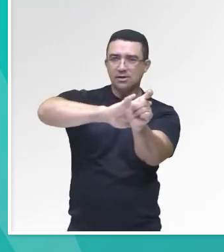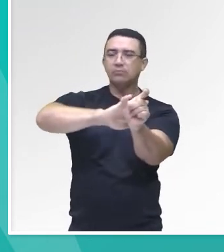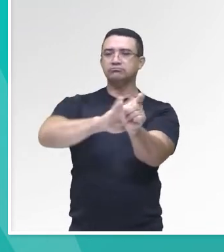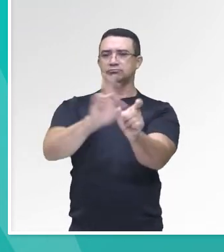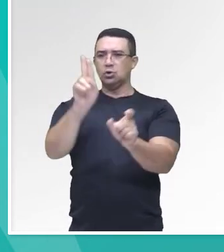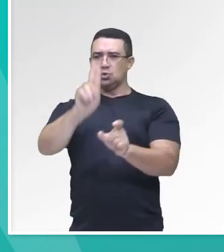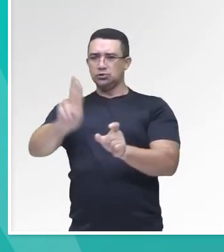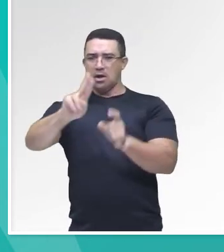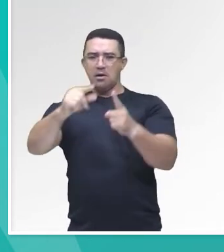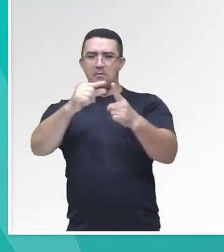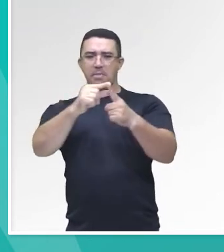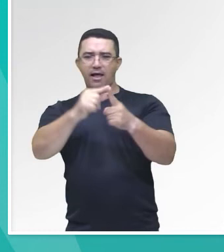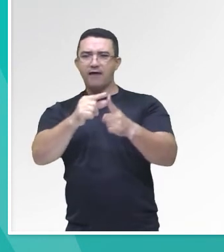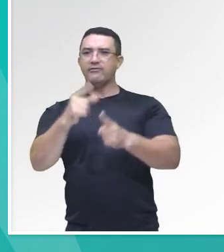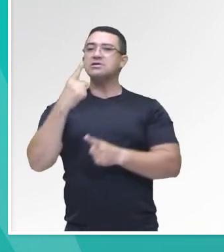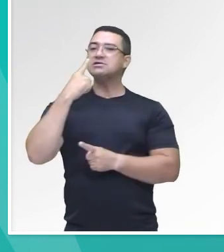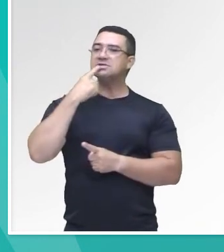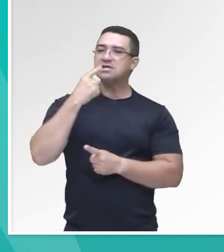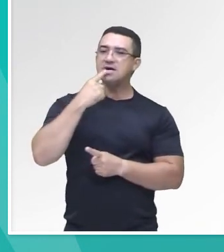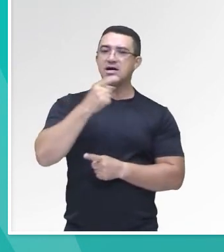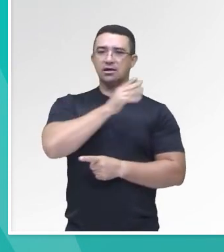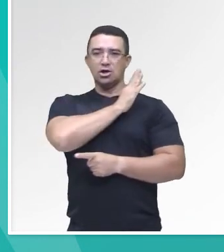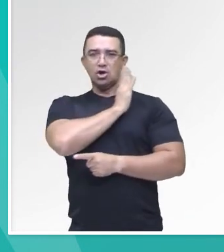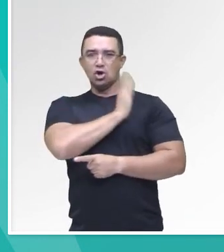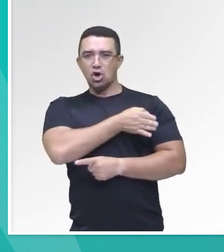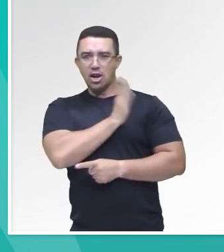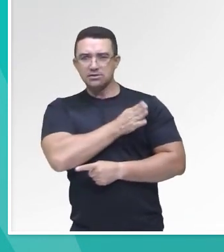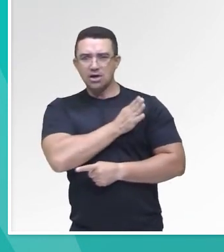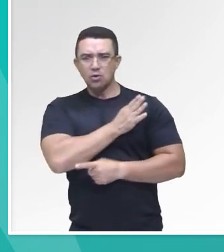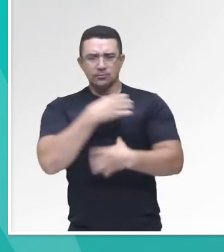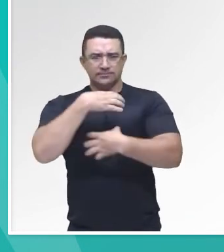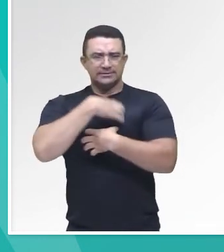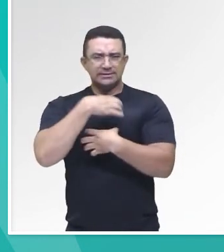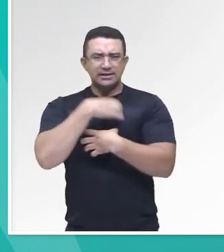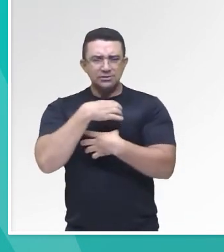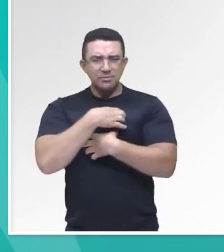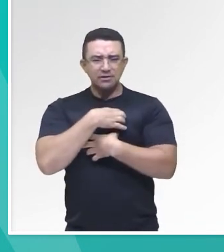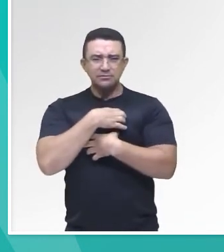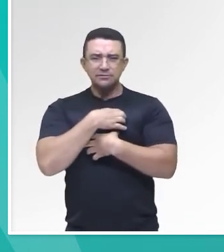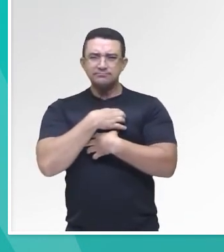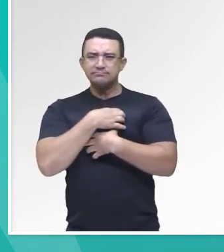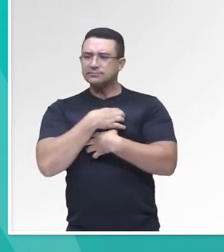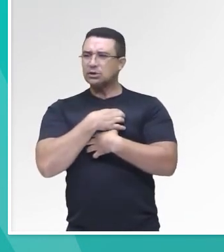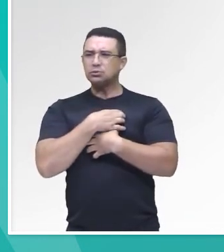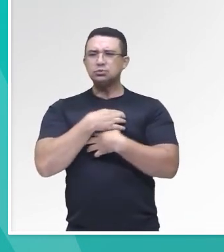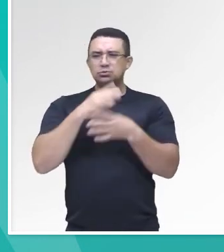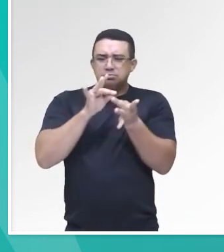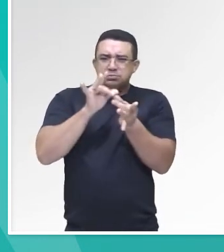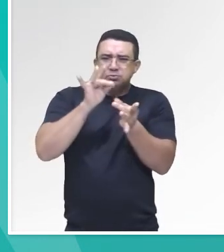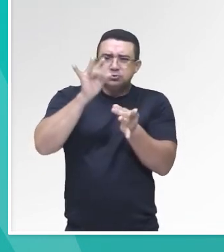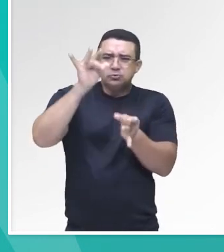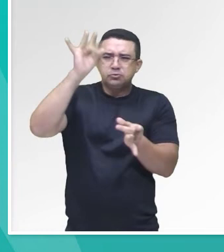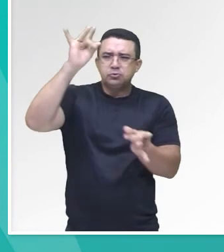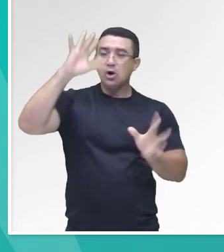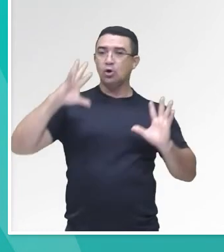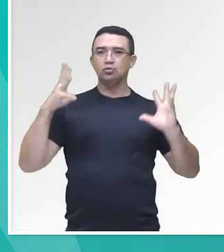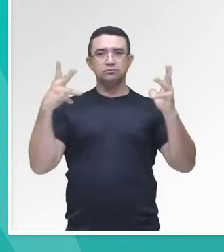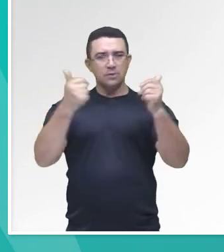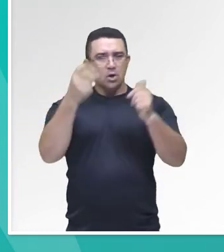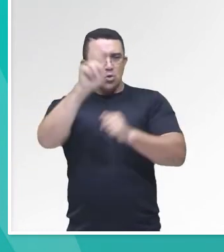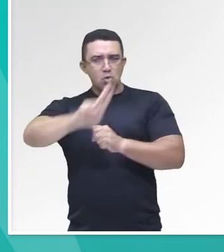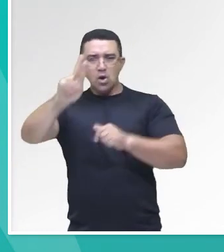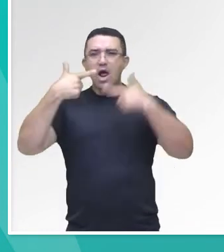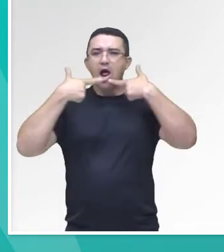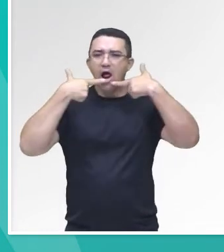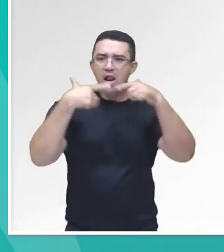a palavra sangue, né, coração, que é sentimento. Ele faz toda uma linguagem conotativa aqui, né,